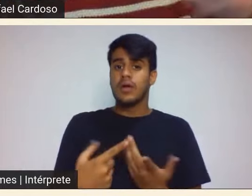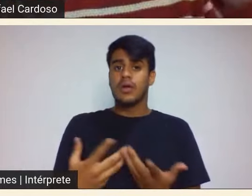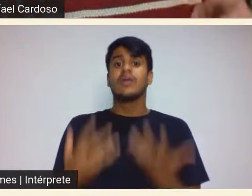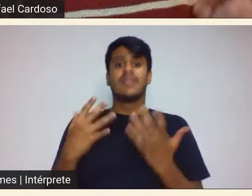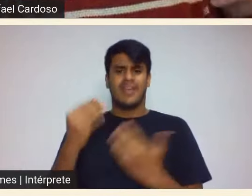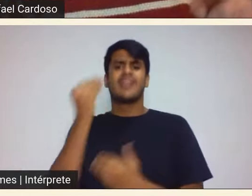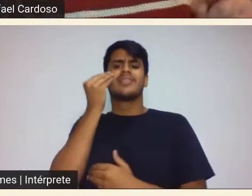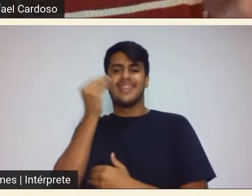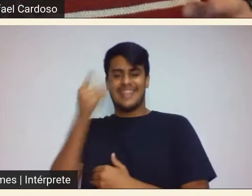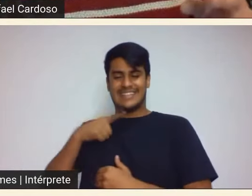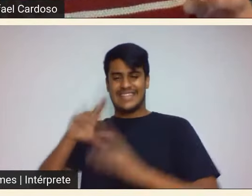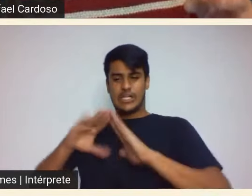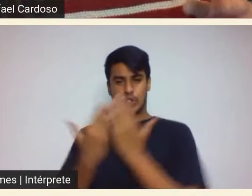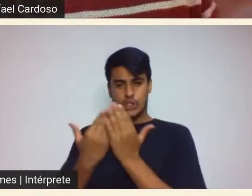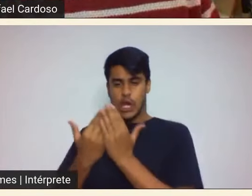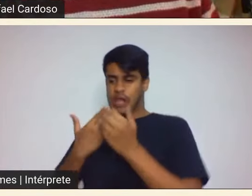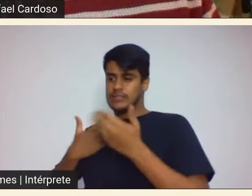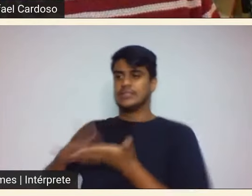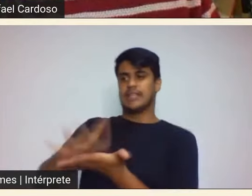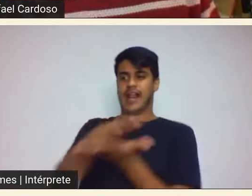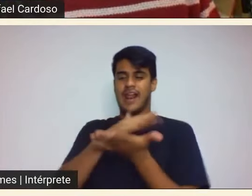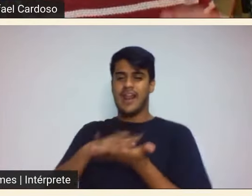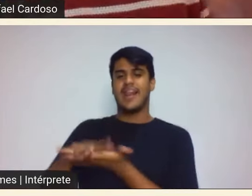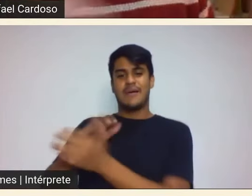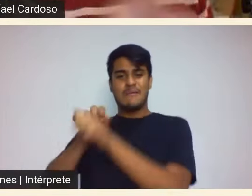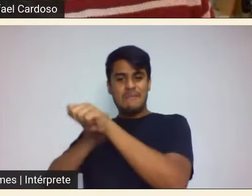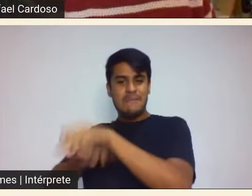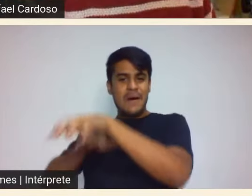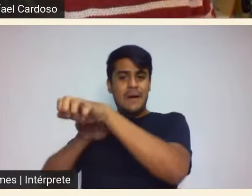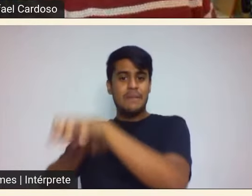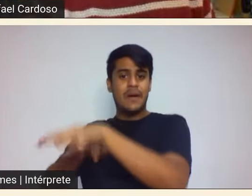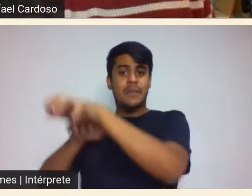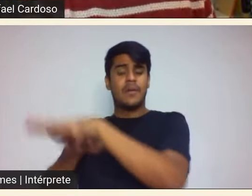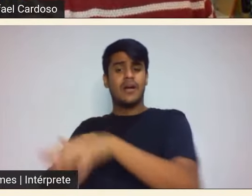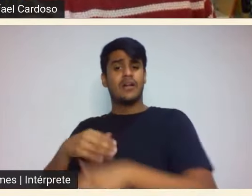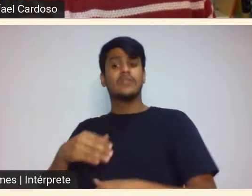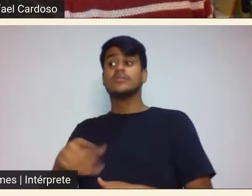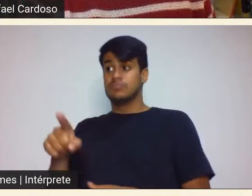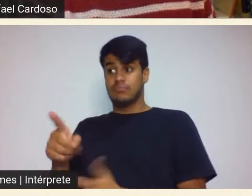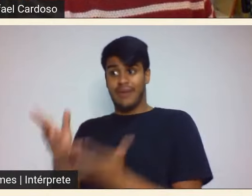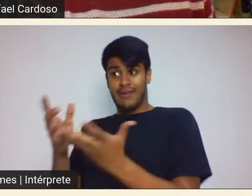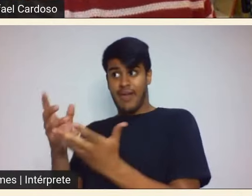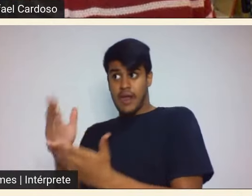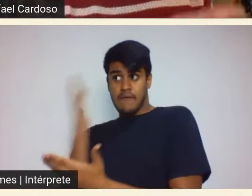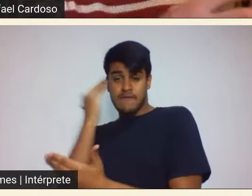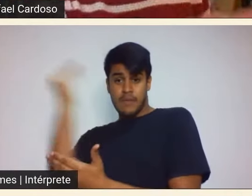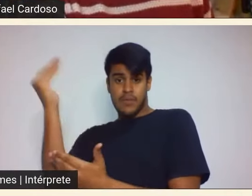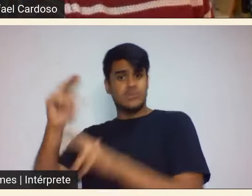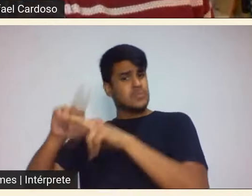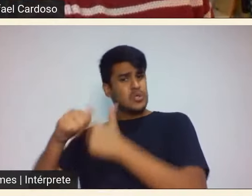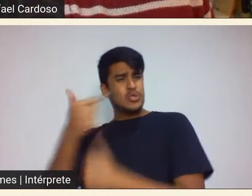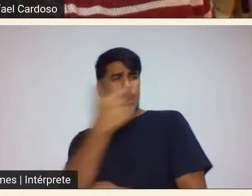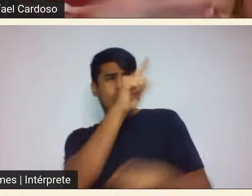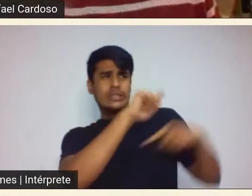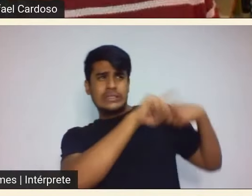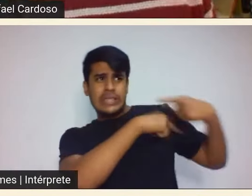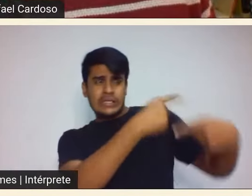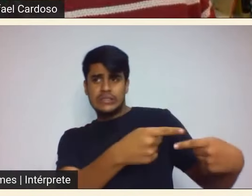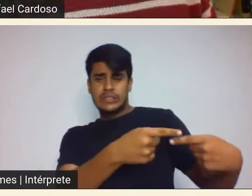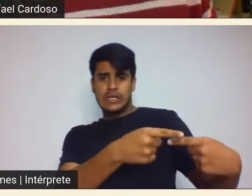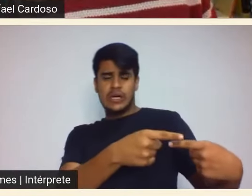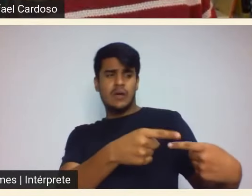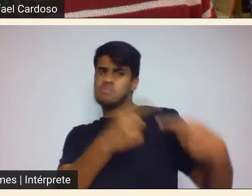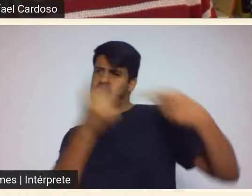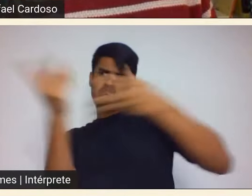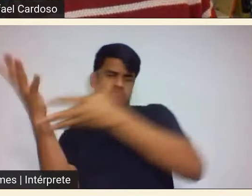de samba como verdadeiro e carnaval autêntico, apagou-se outras tradições carnavalescas, não só no Rio,